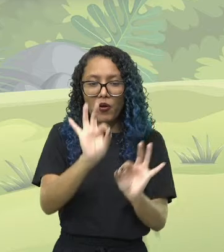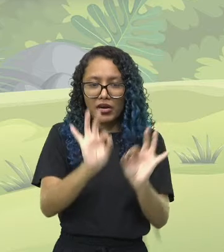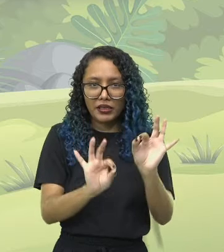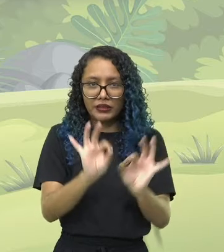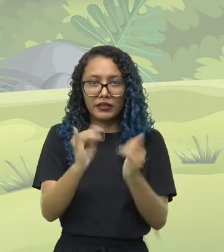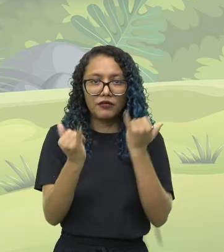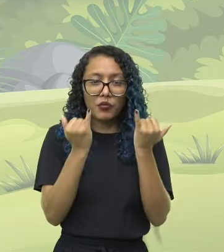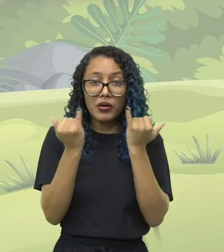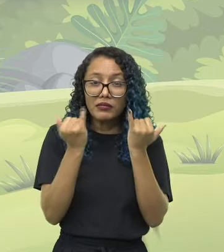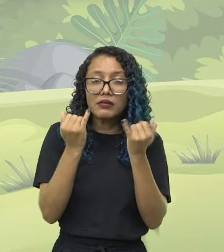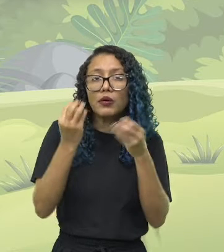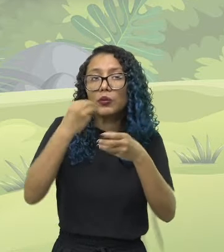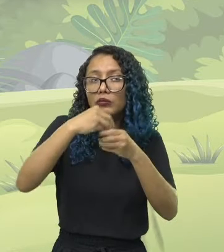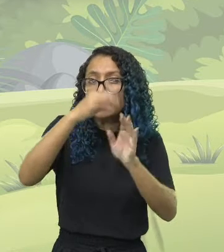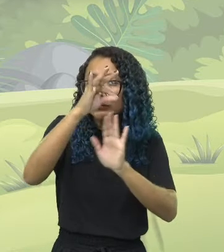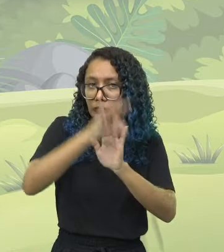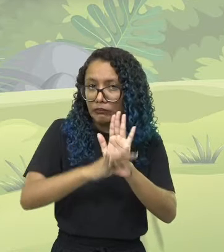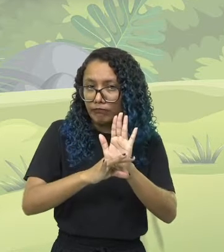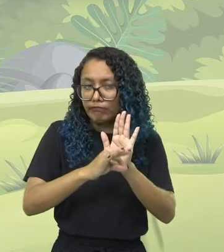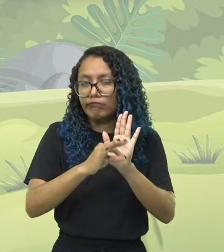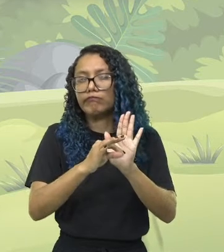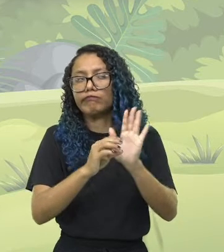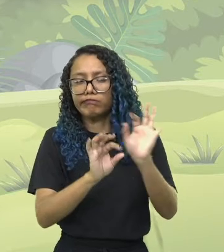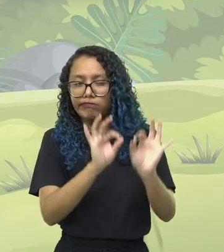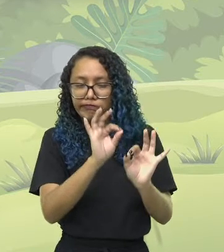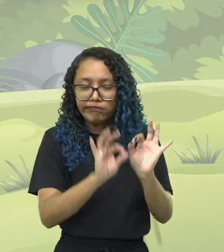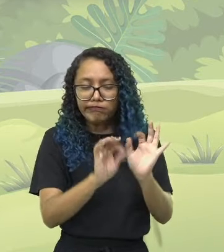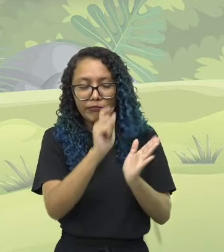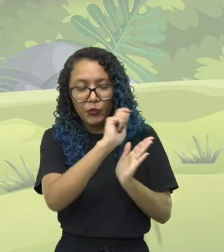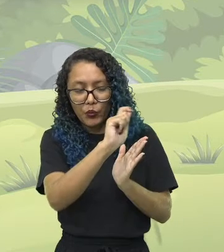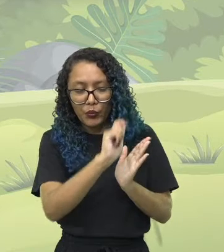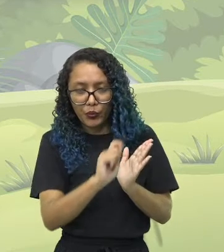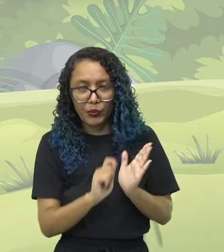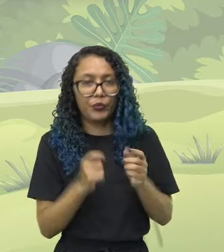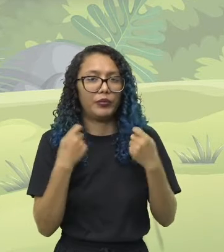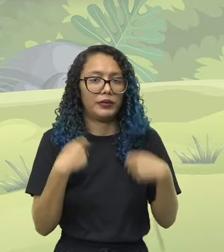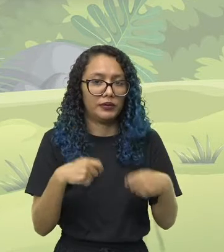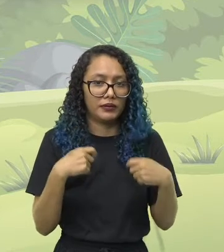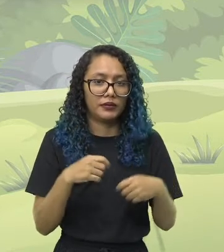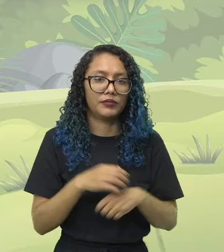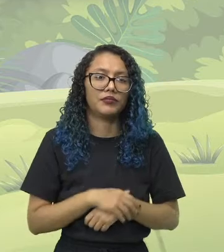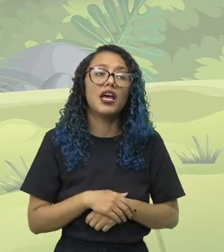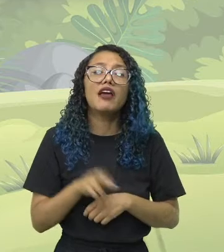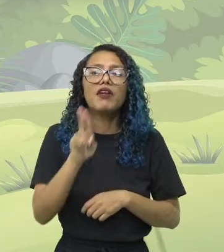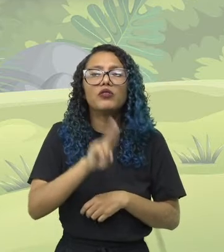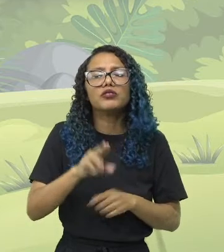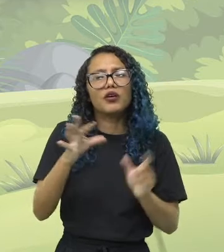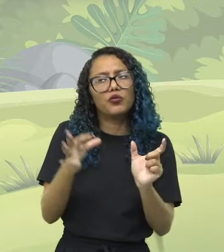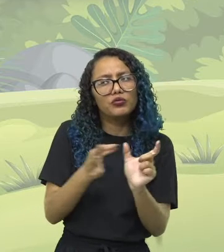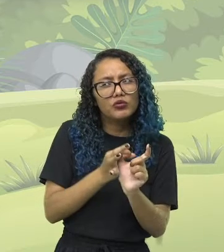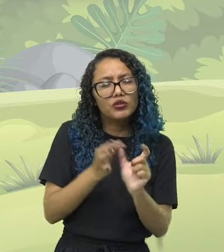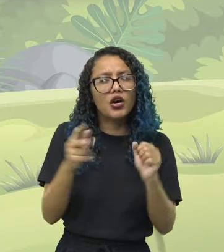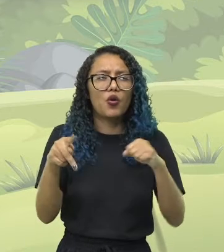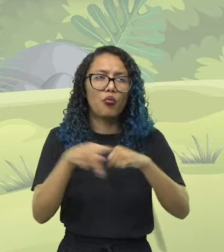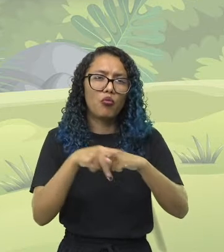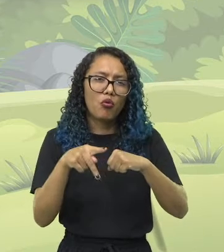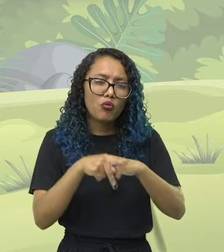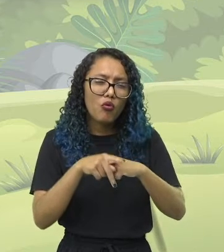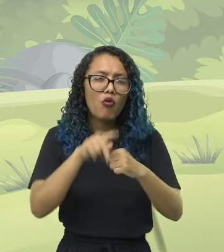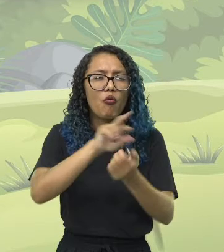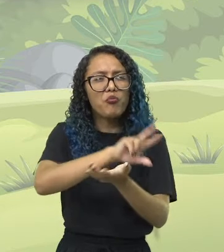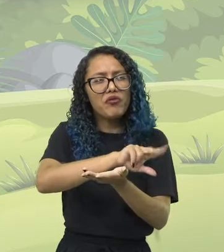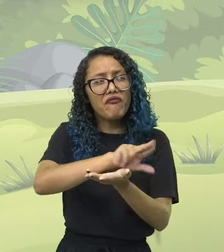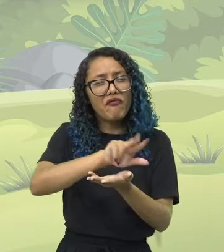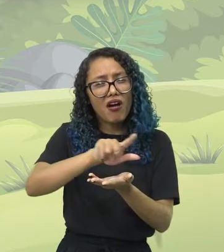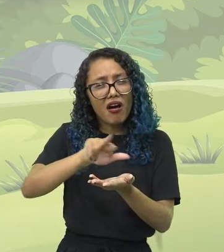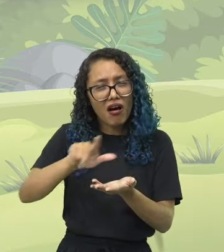informações dentro do nosso texto, tá? E aí eu vou utilizar as conjunções, os pronomes, né? Para fazer